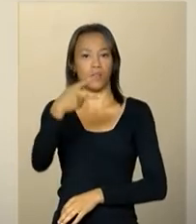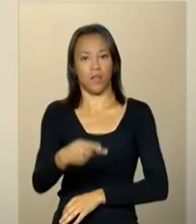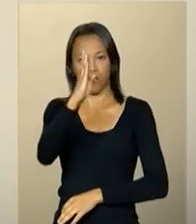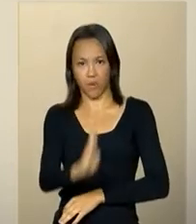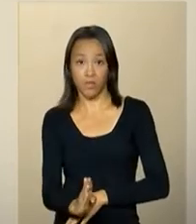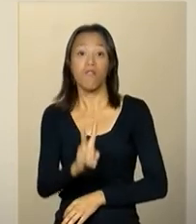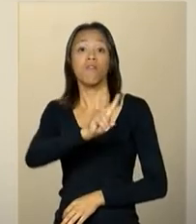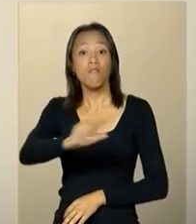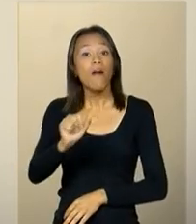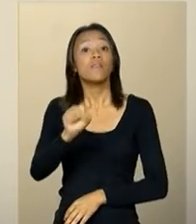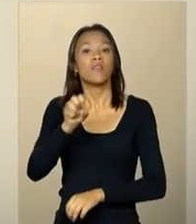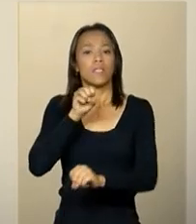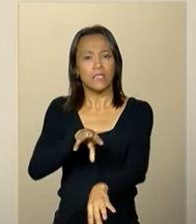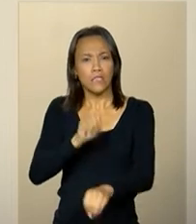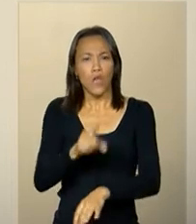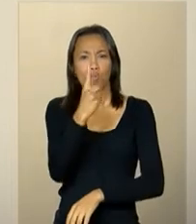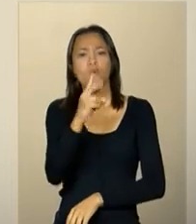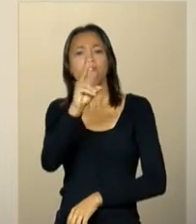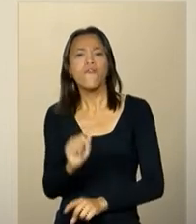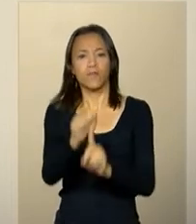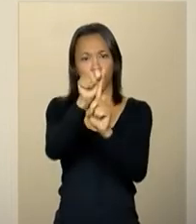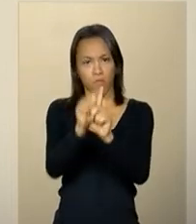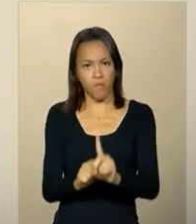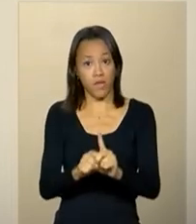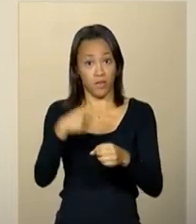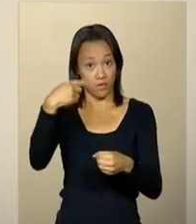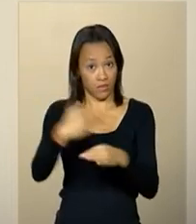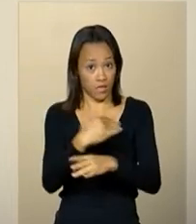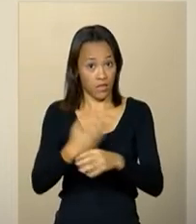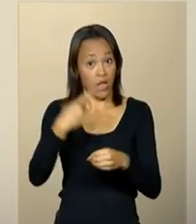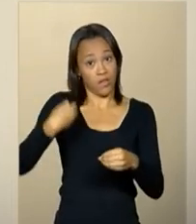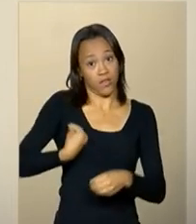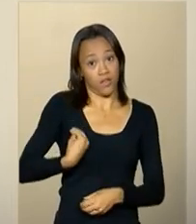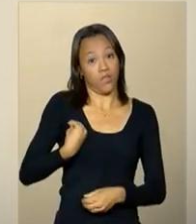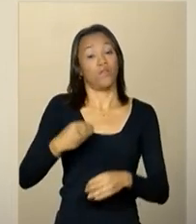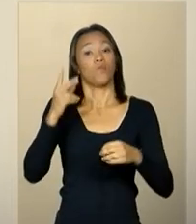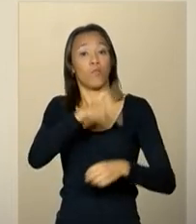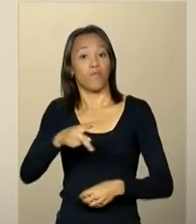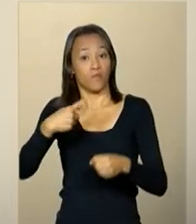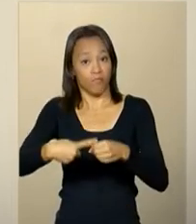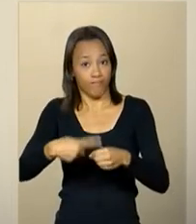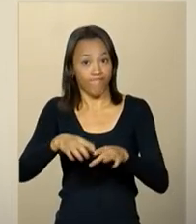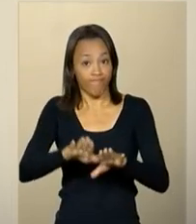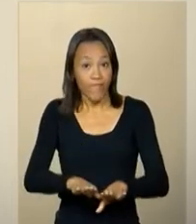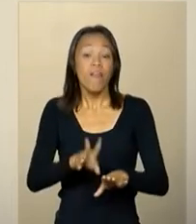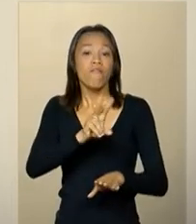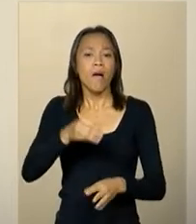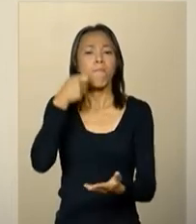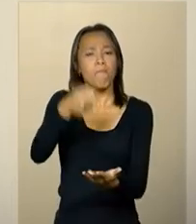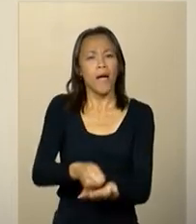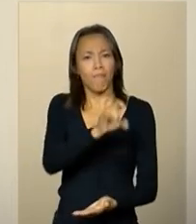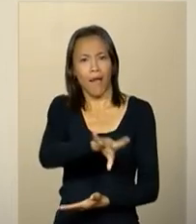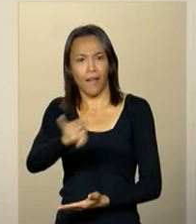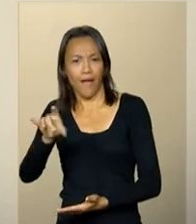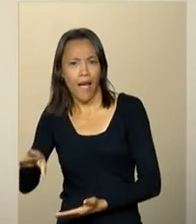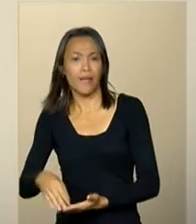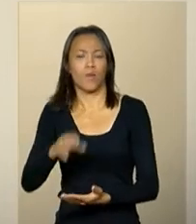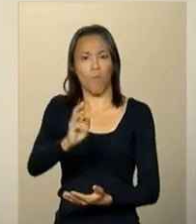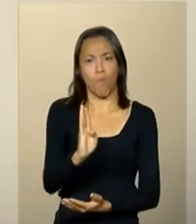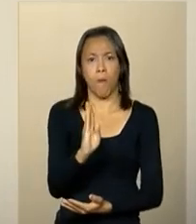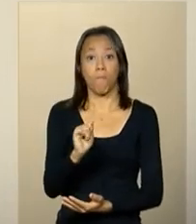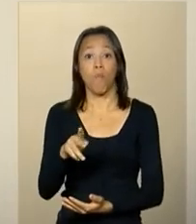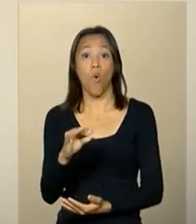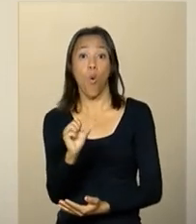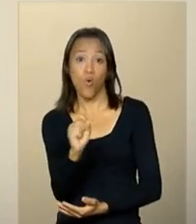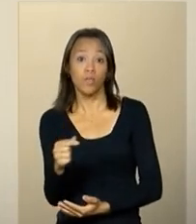e serão ministrados uma vez por mês na cidade do professor vamos pagar para cada alfabetizador uma